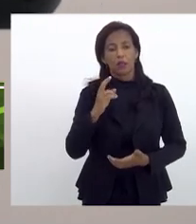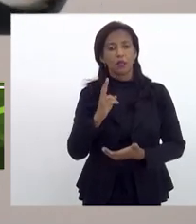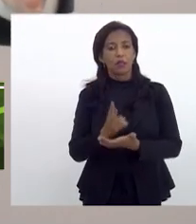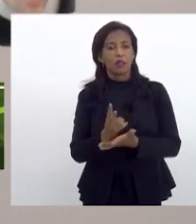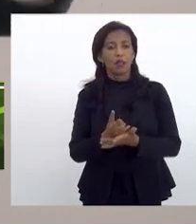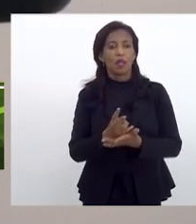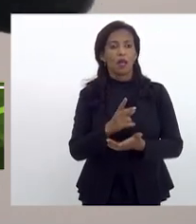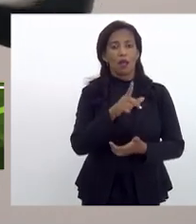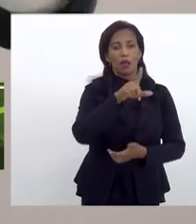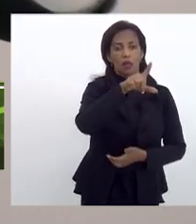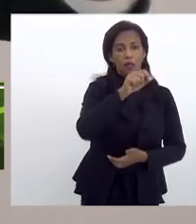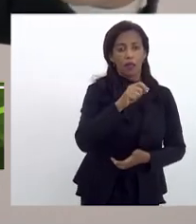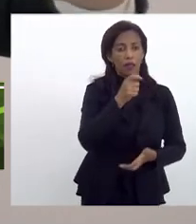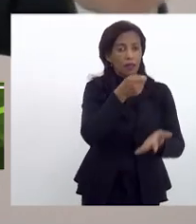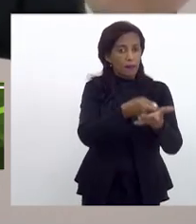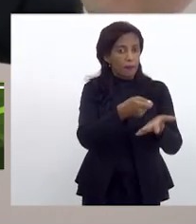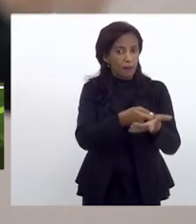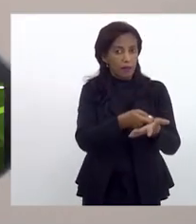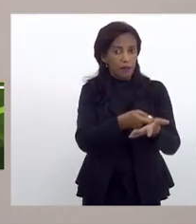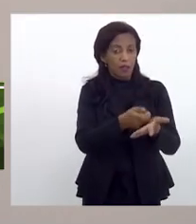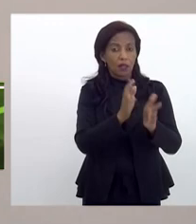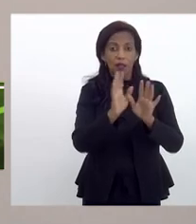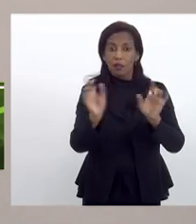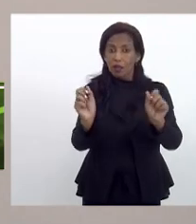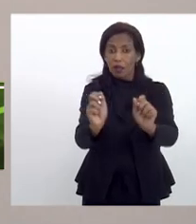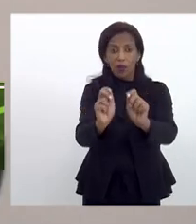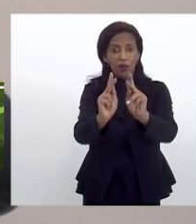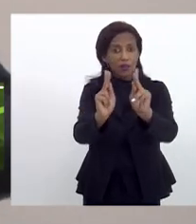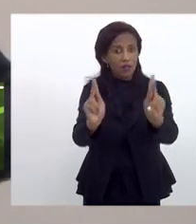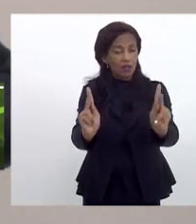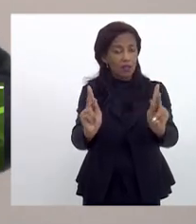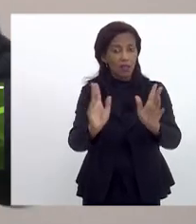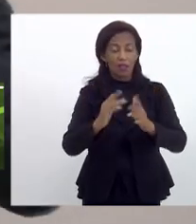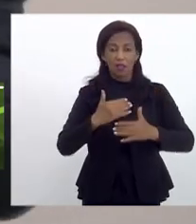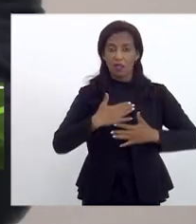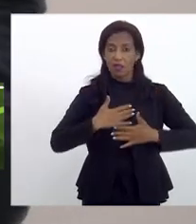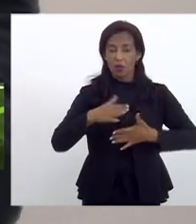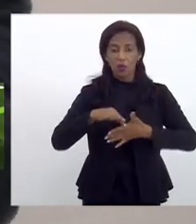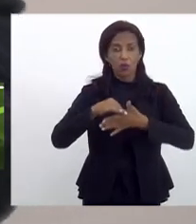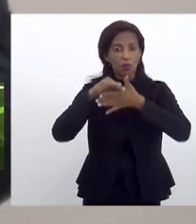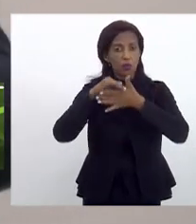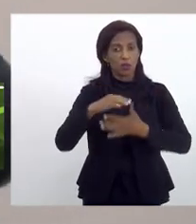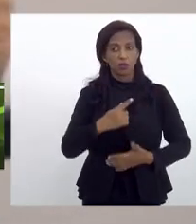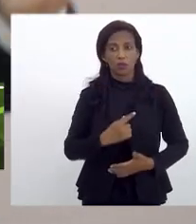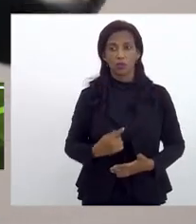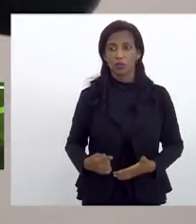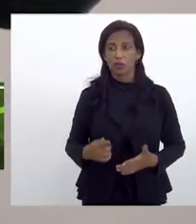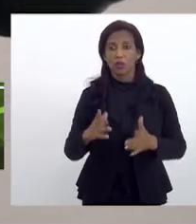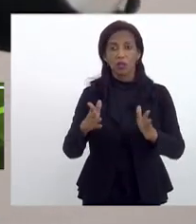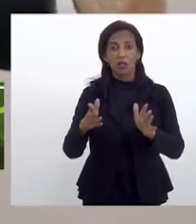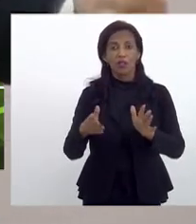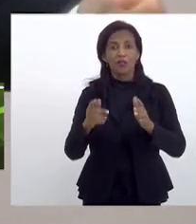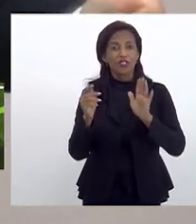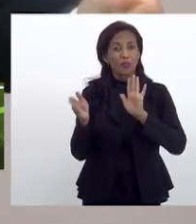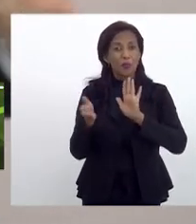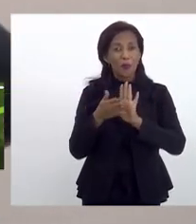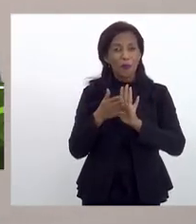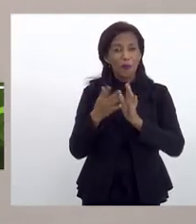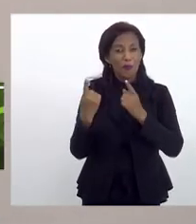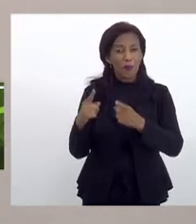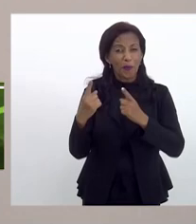de licença em pecúnia Ok Está feito agora Nós fizemos isso Eu como liderança de governo De propósito